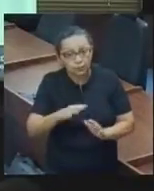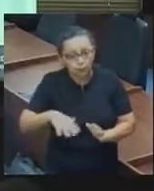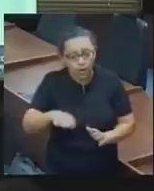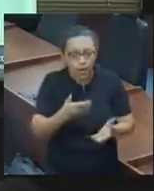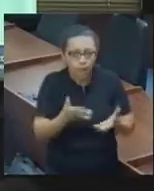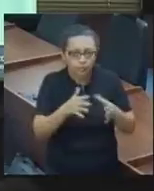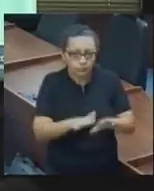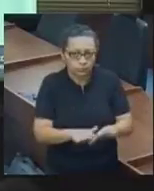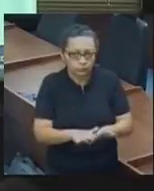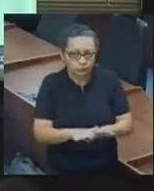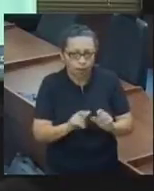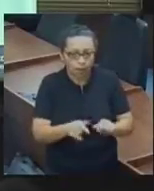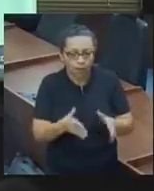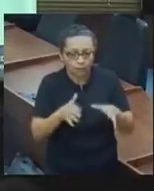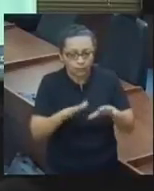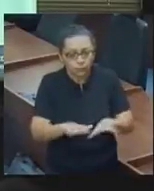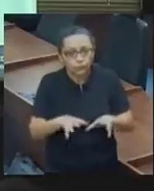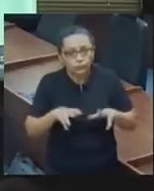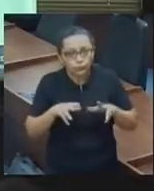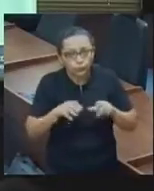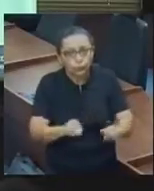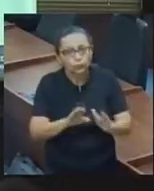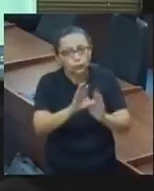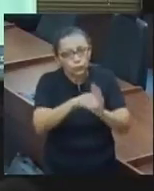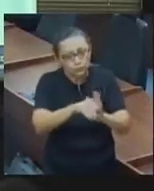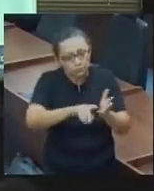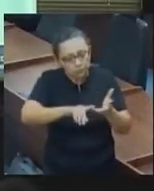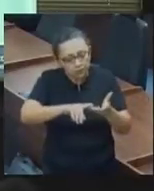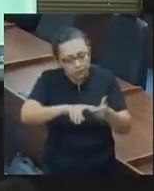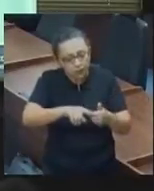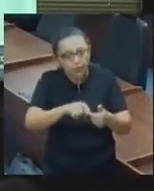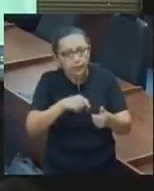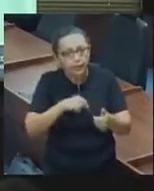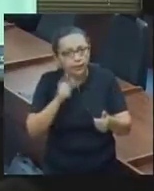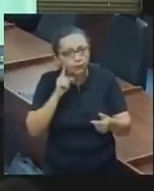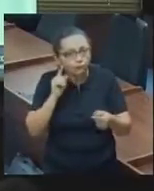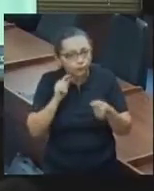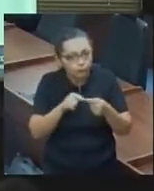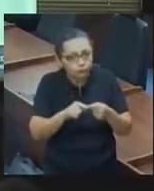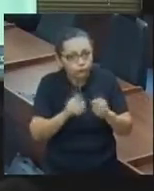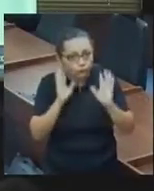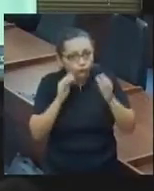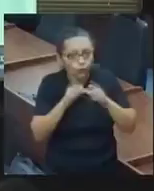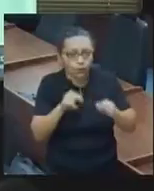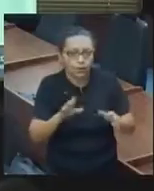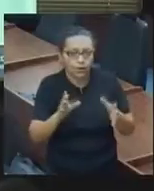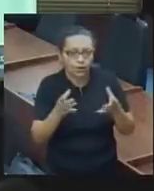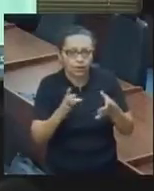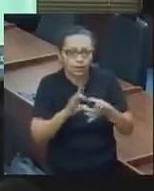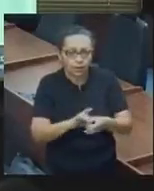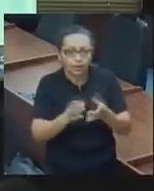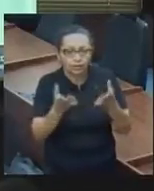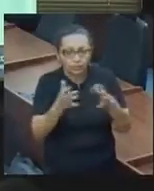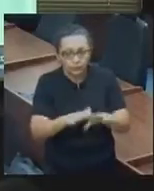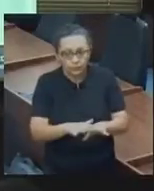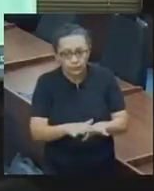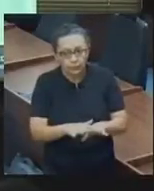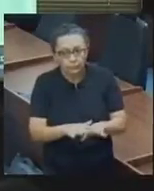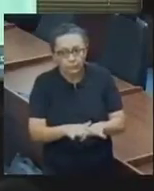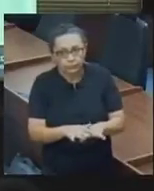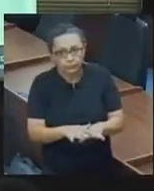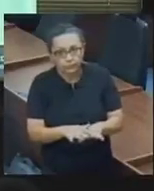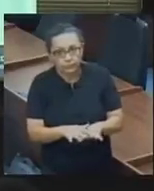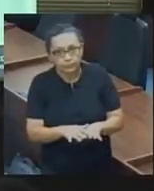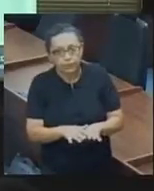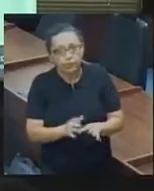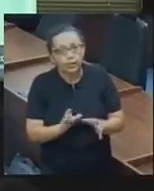inclusão toda essa conceito elogia da lei do direito da pessoa com deficiência é uma conceito logia